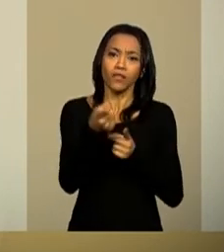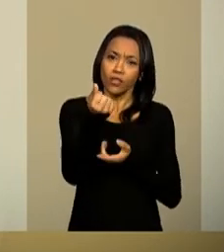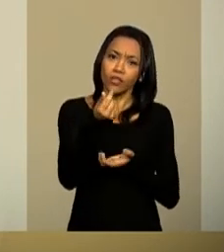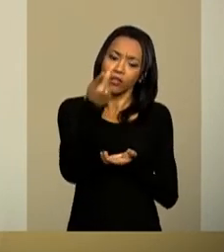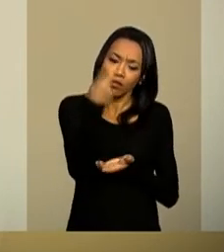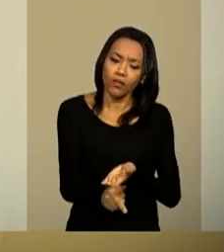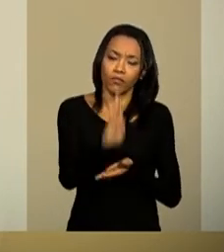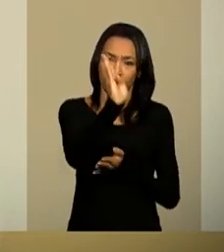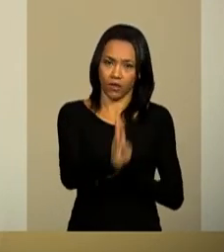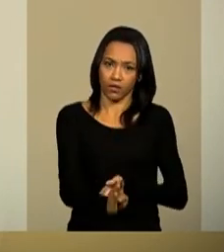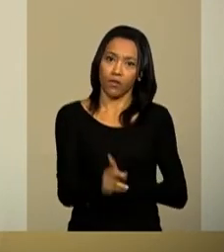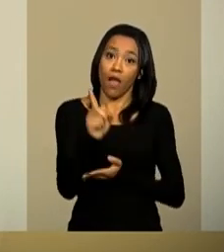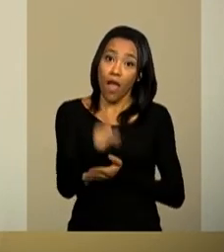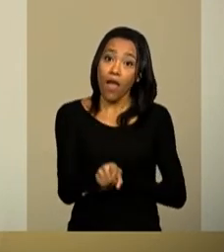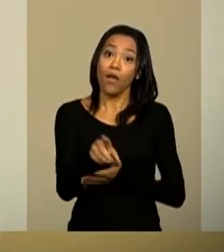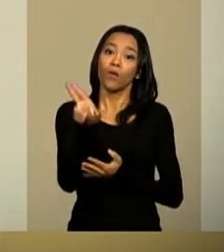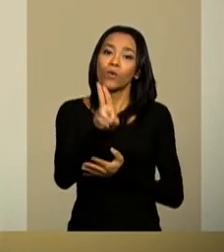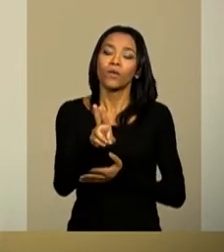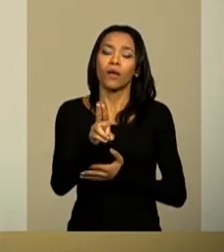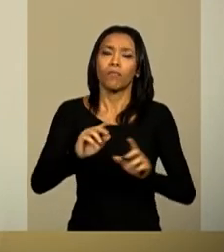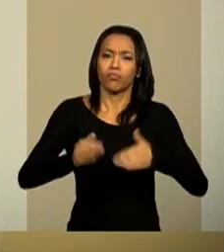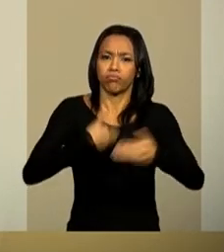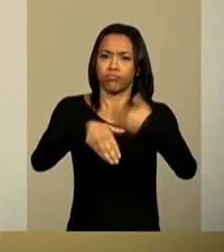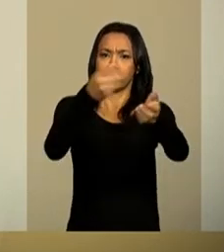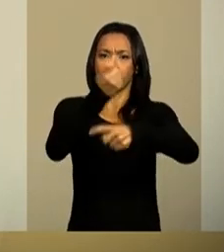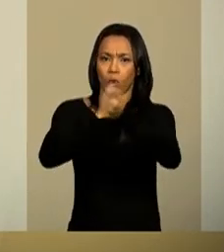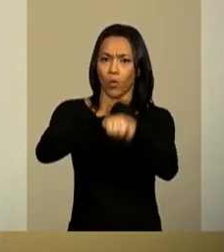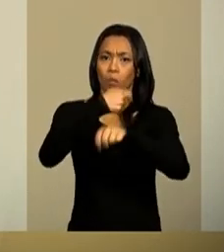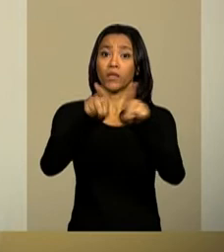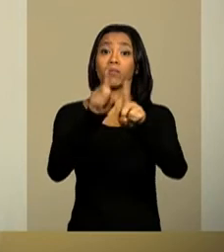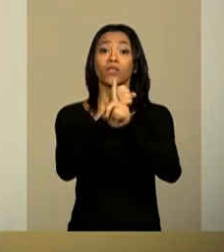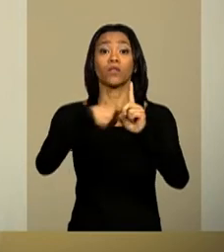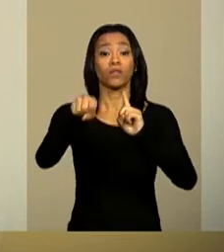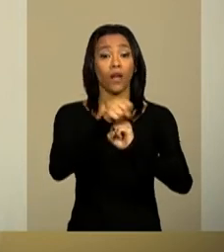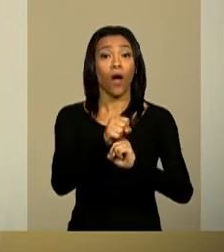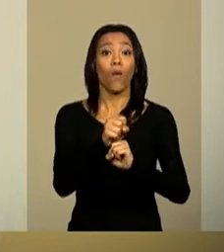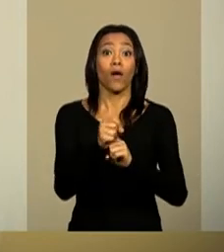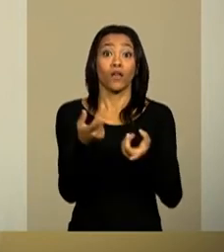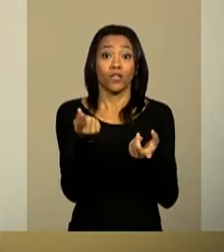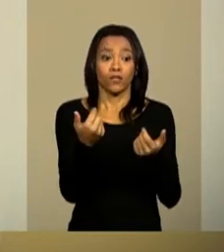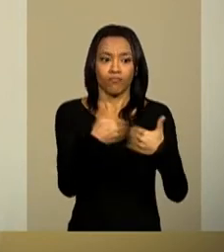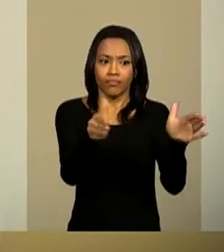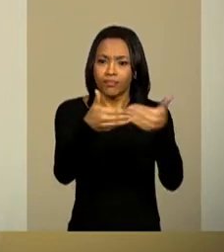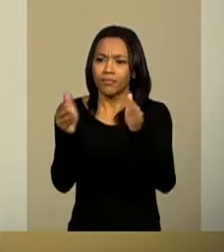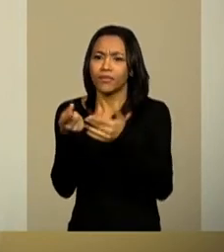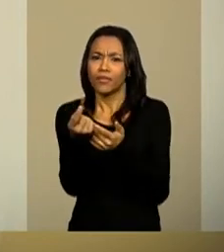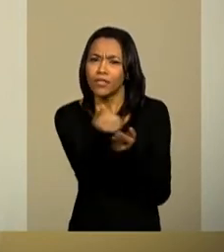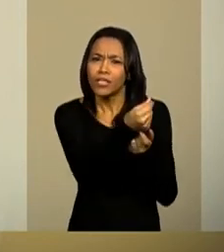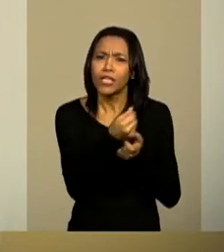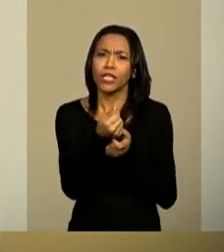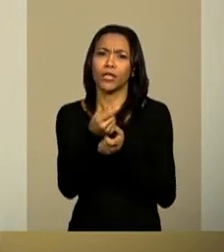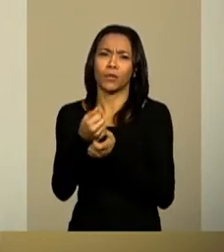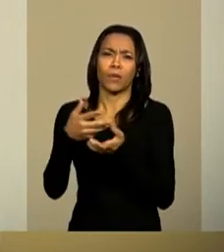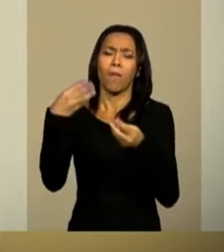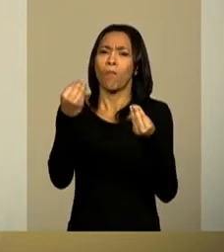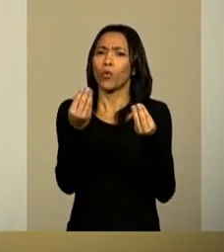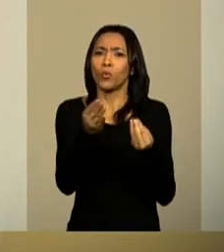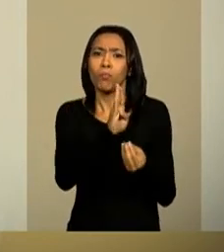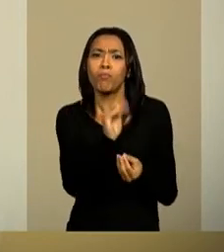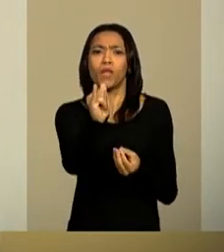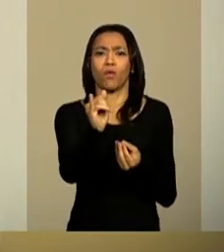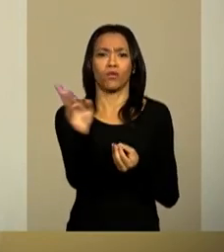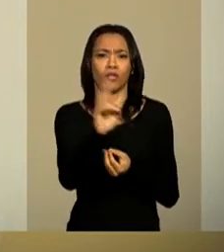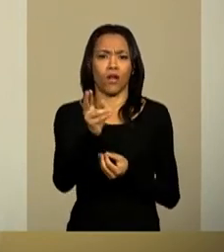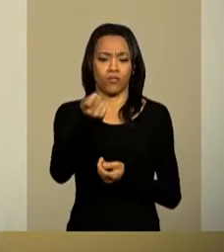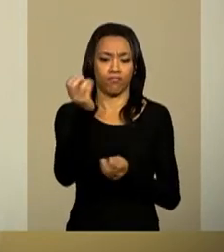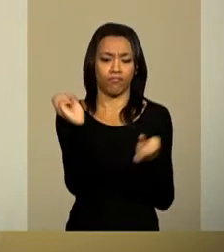país. É fator de desenvolvimento econômico e social. Gera negócios, injeta bilhões de reais na economia,